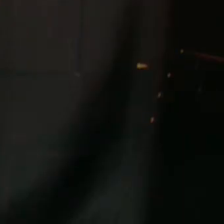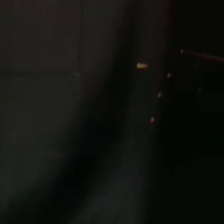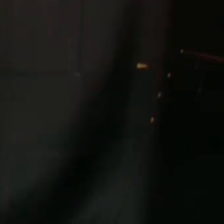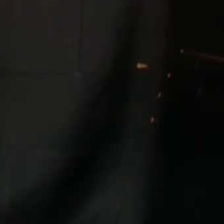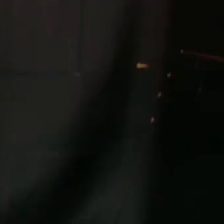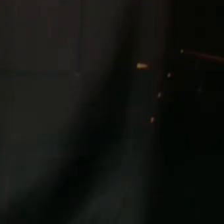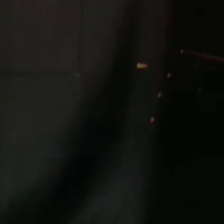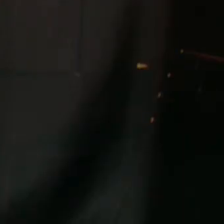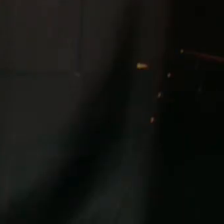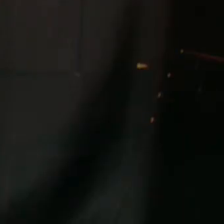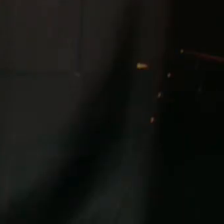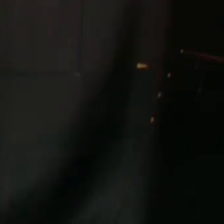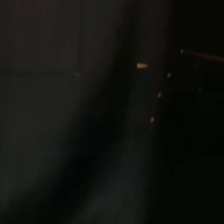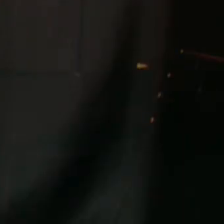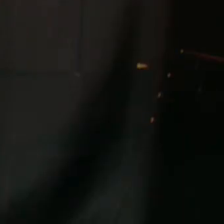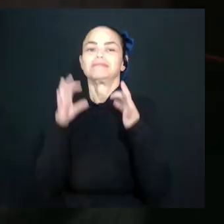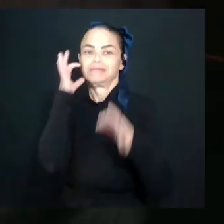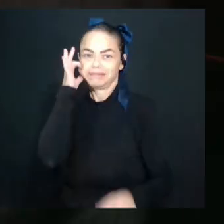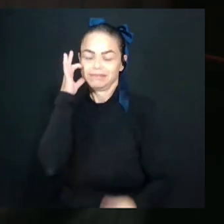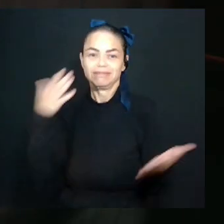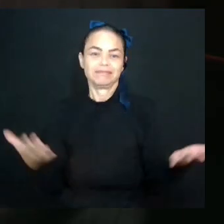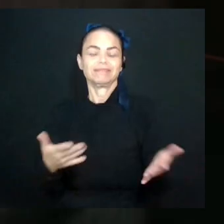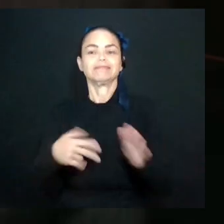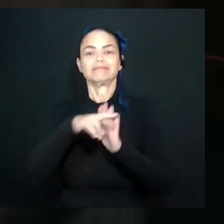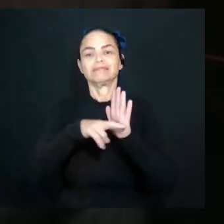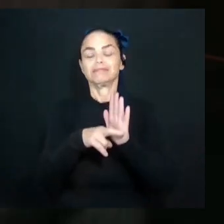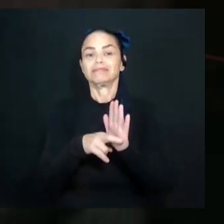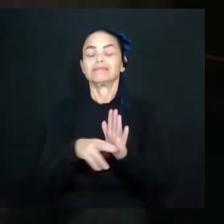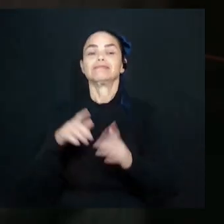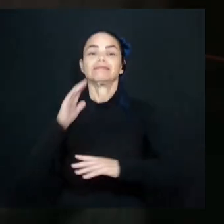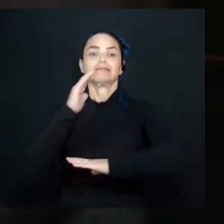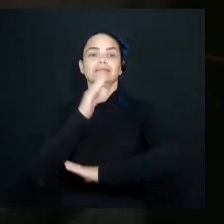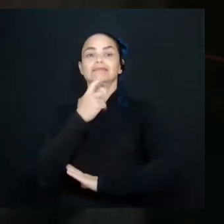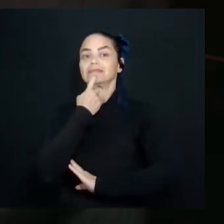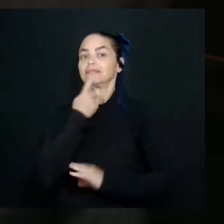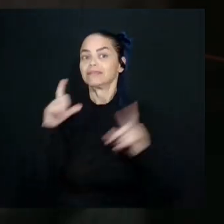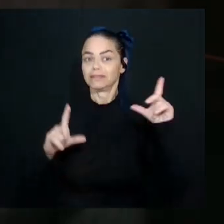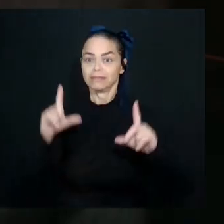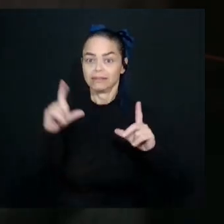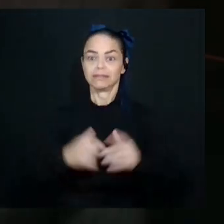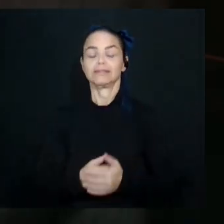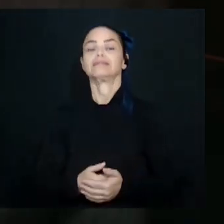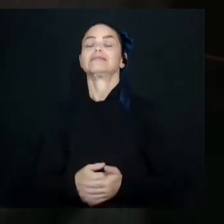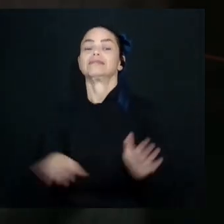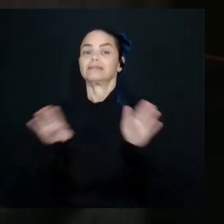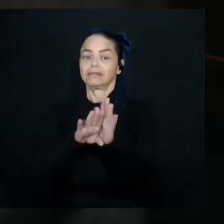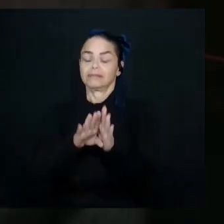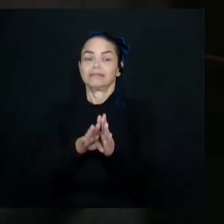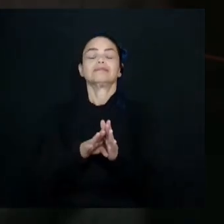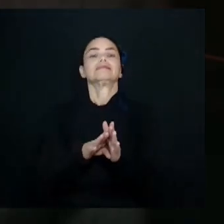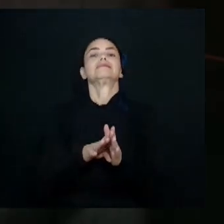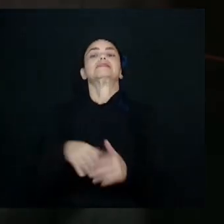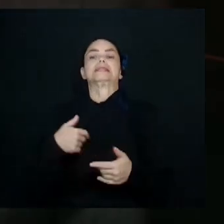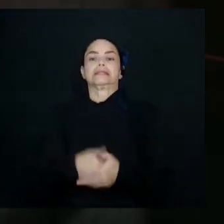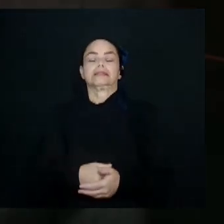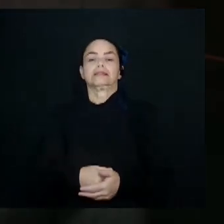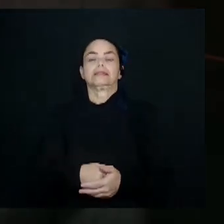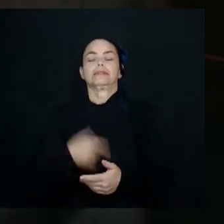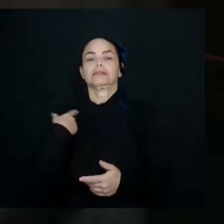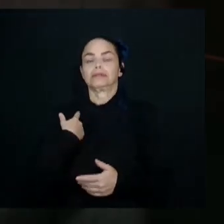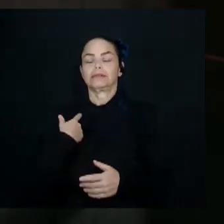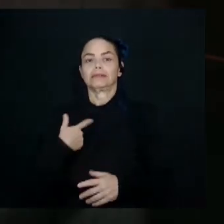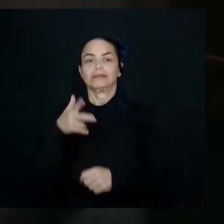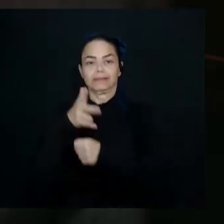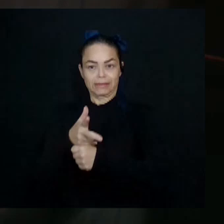tá aí ligadinho com a gente aqui na programação da TV Câmara Campinas. Estamos chegando com mais uma edição do nosso Estúdio